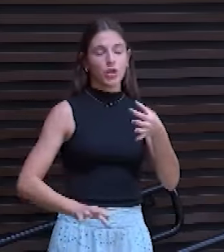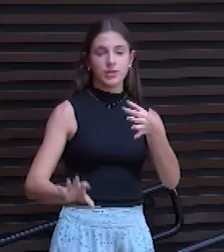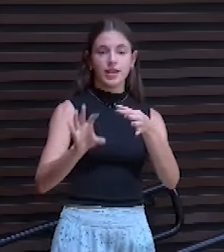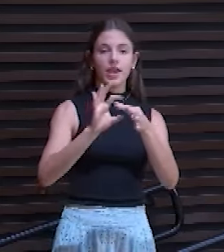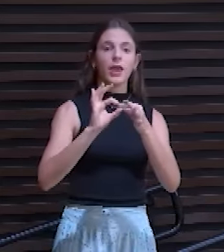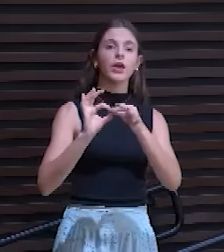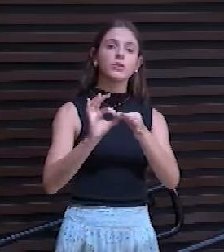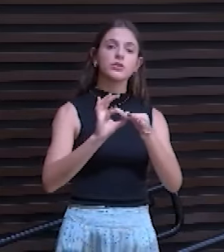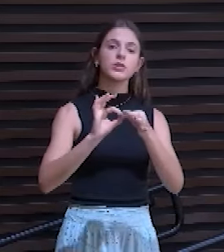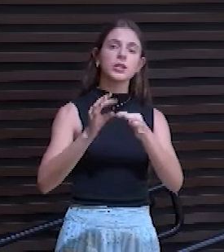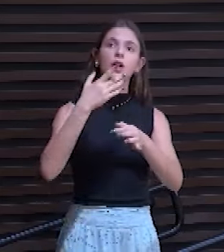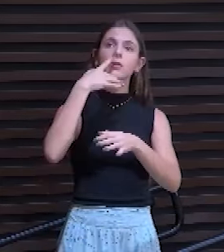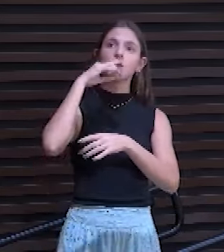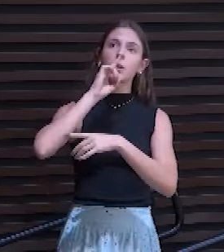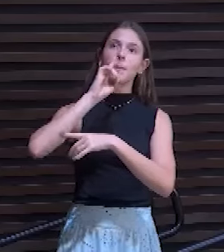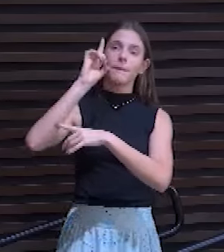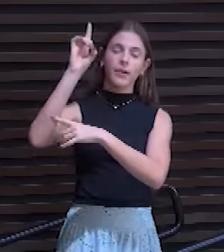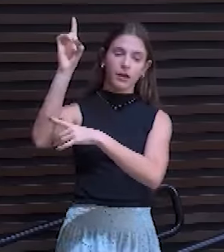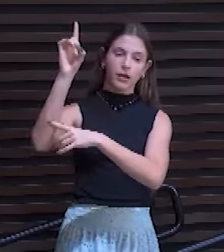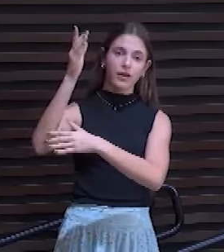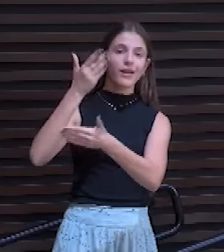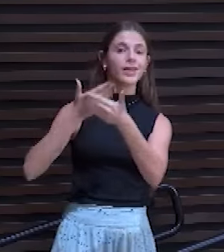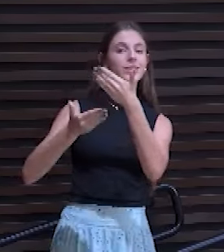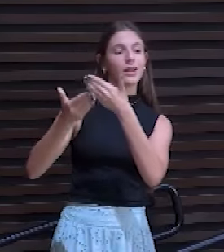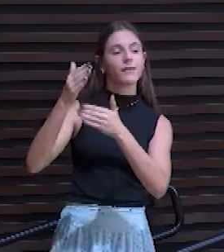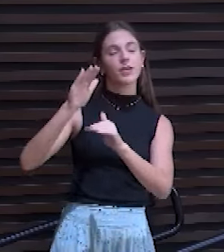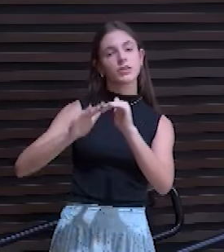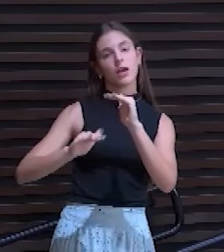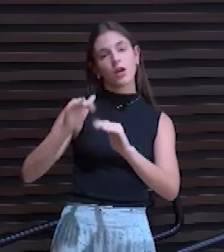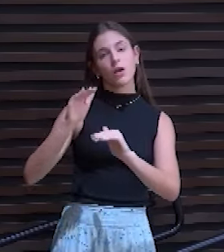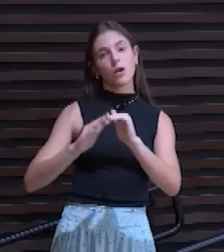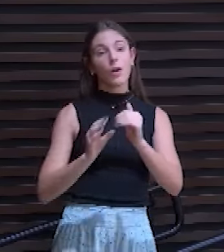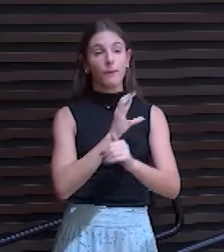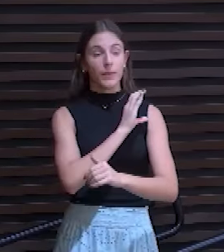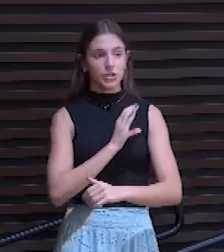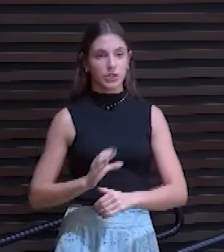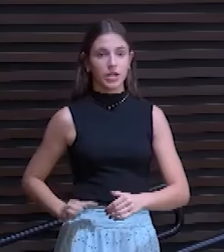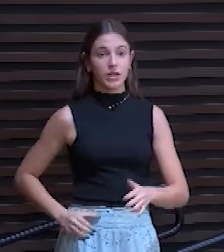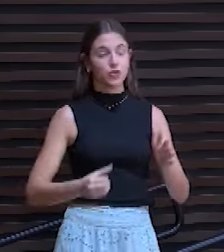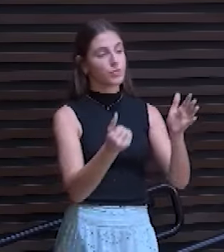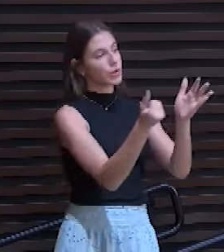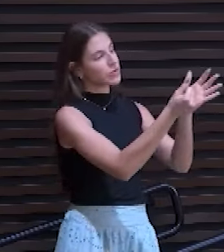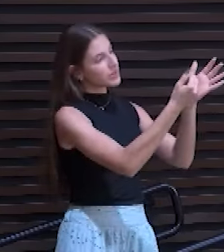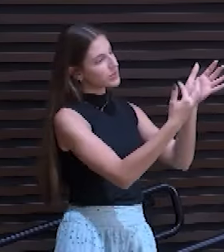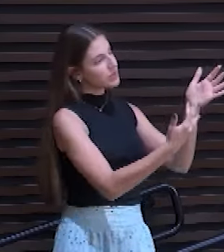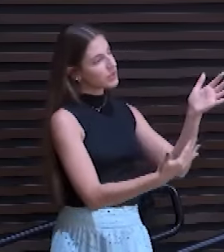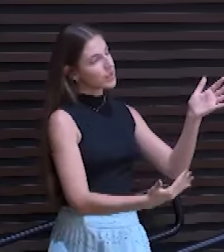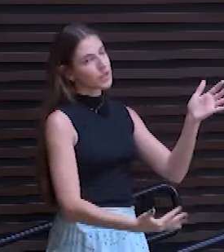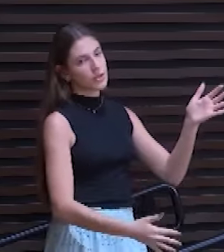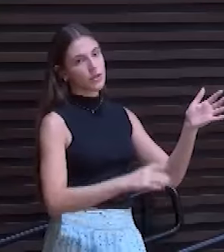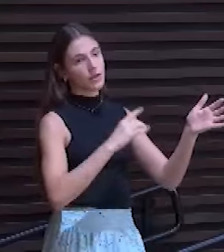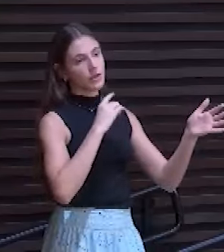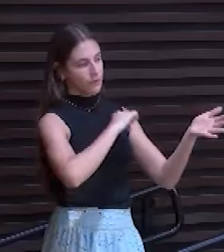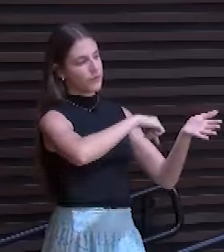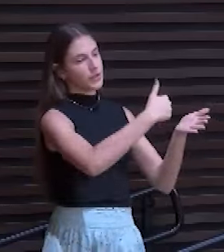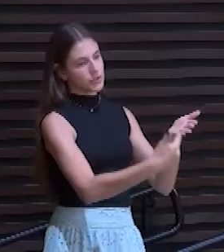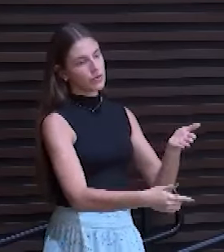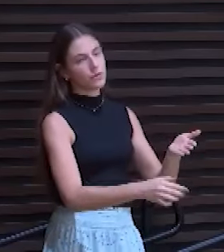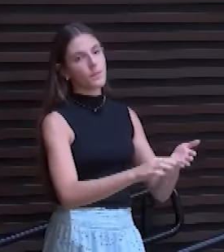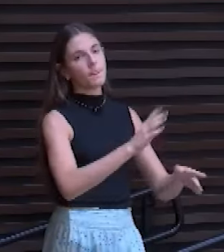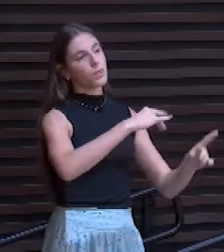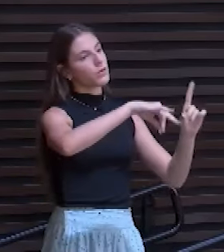por causa da obra de Cristo, do sangue vertido lá no Calvário. O mesmo Pedro vai dizer isso no capítulo 1,